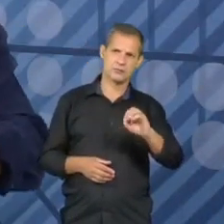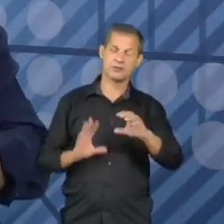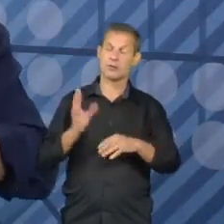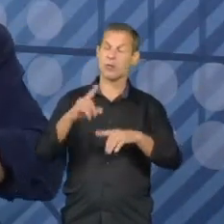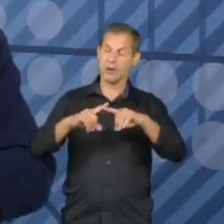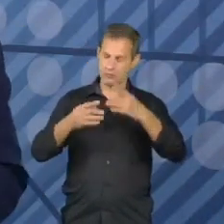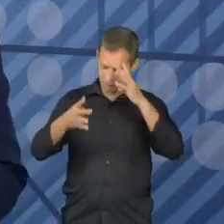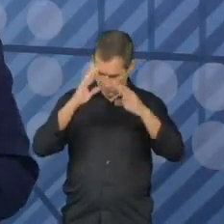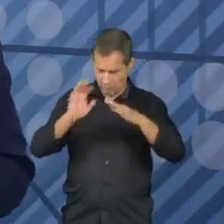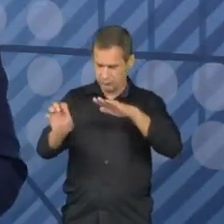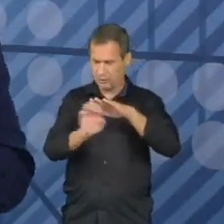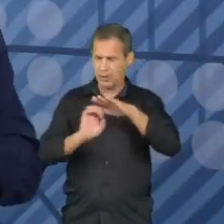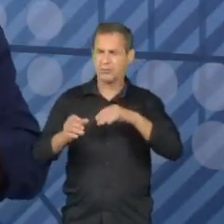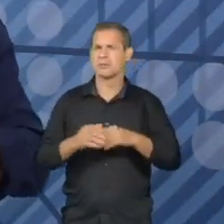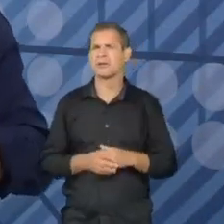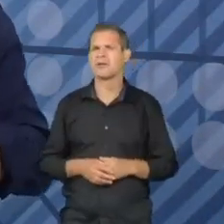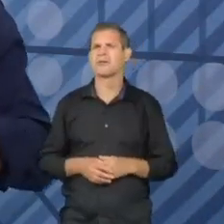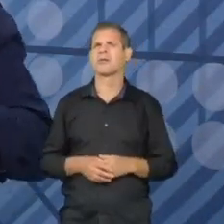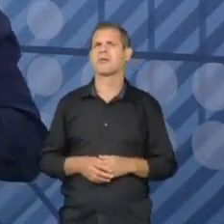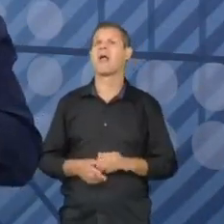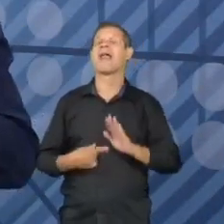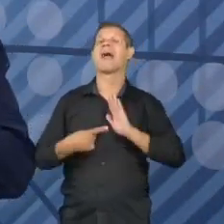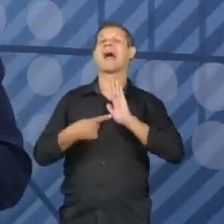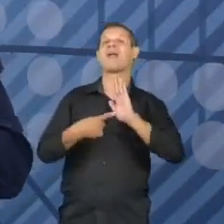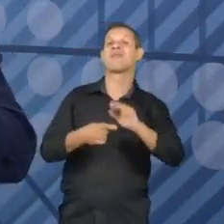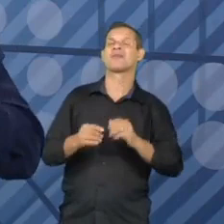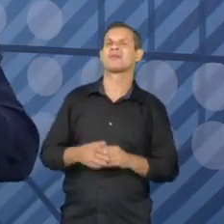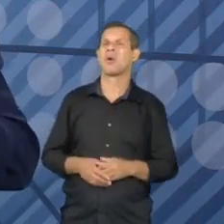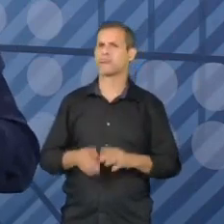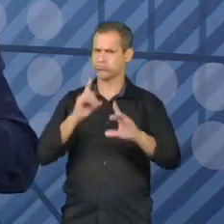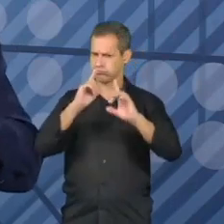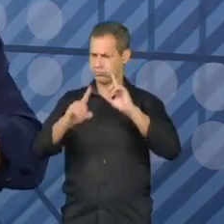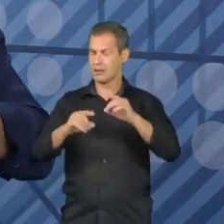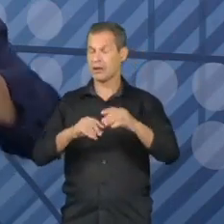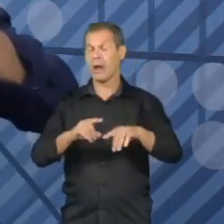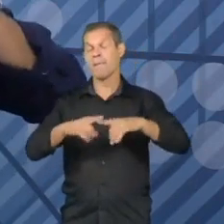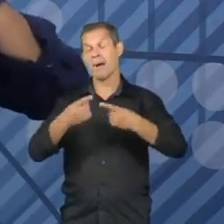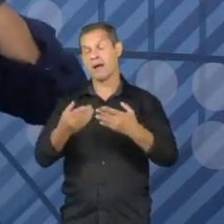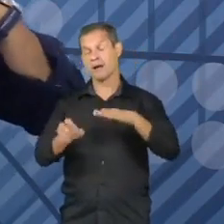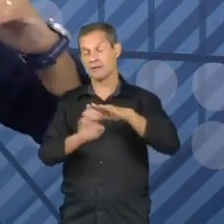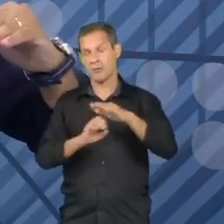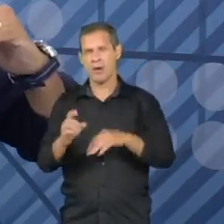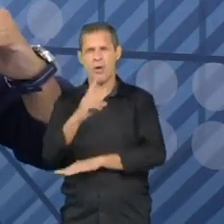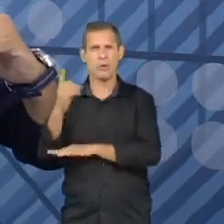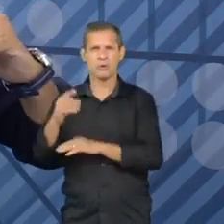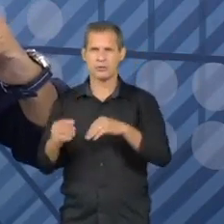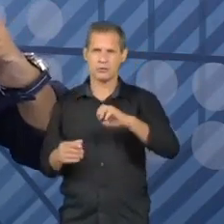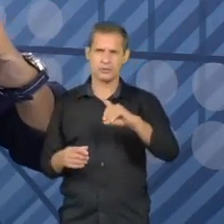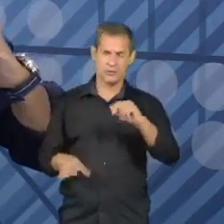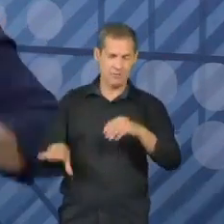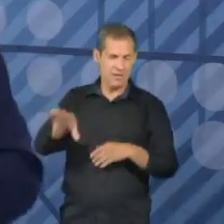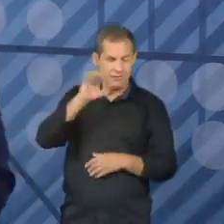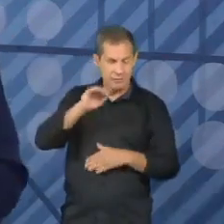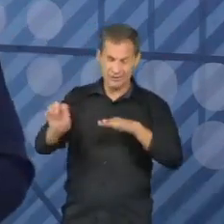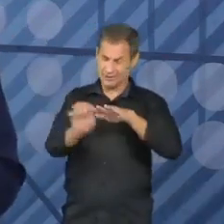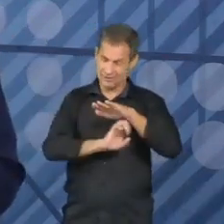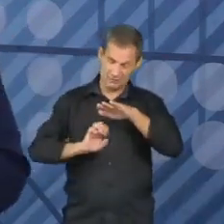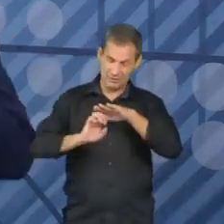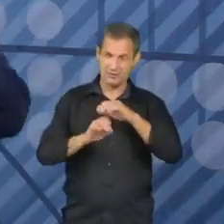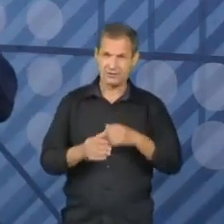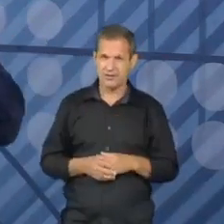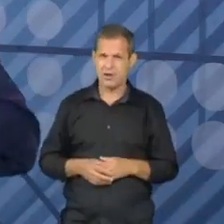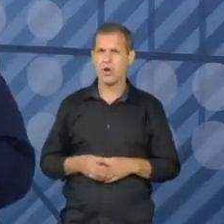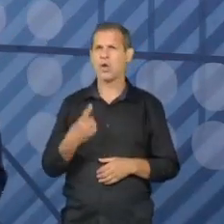vamos imaginar que a empresa, ela apresentou um dado, ela está falando o seguinte, olha, a altura média dos funcionários da empresa